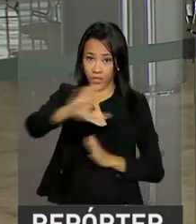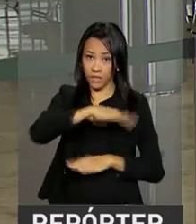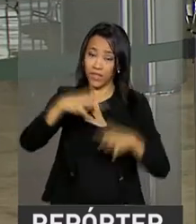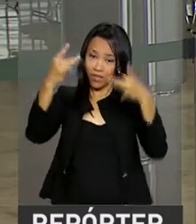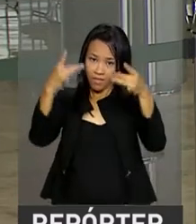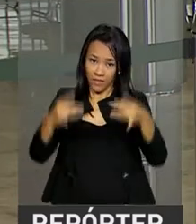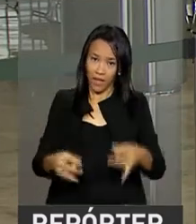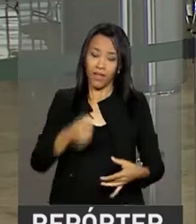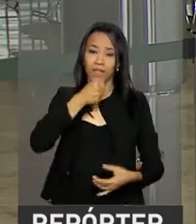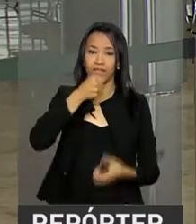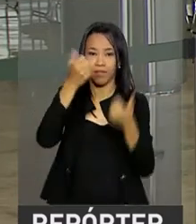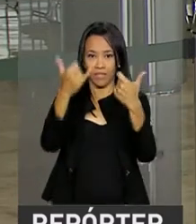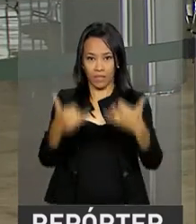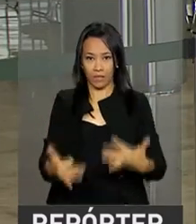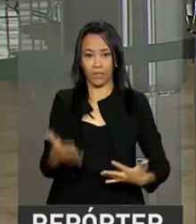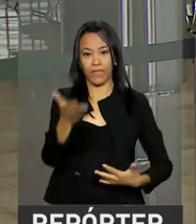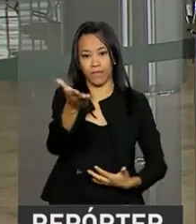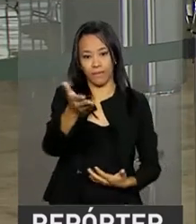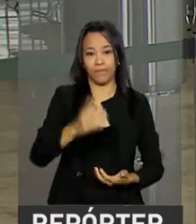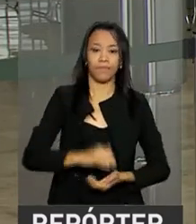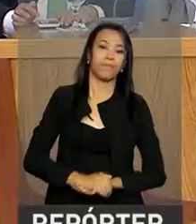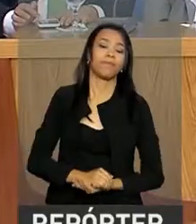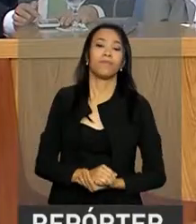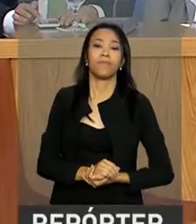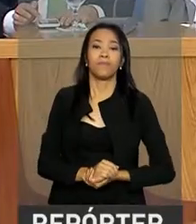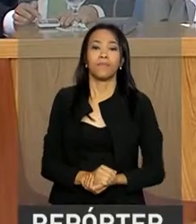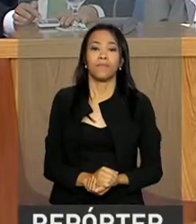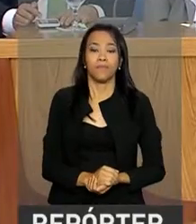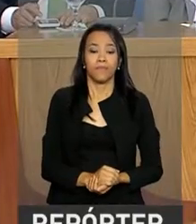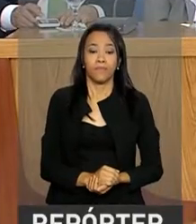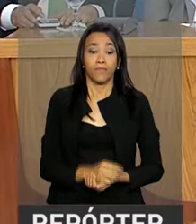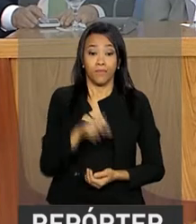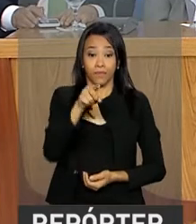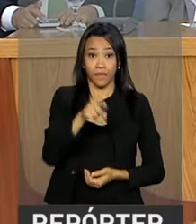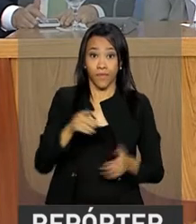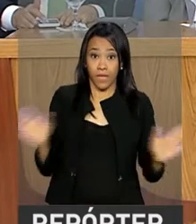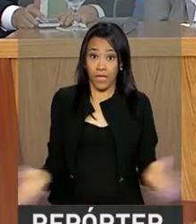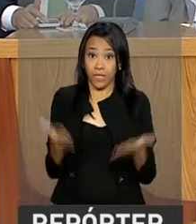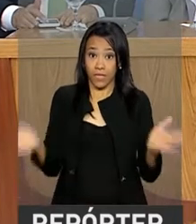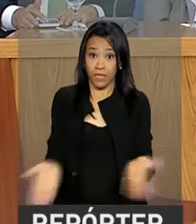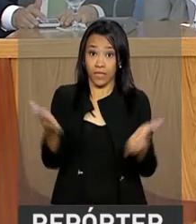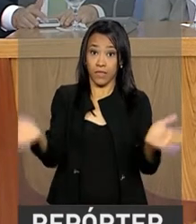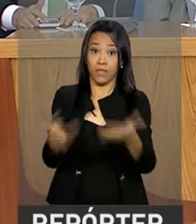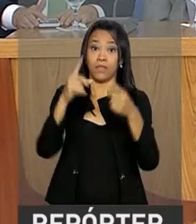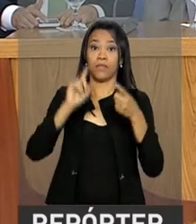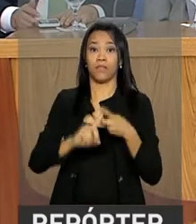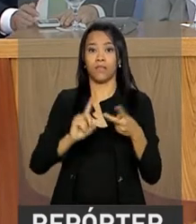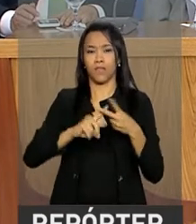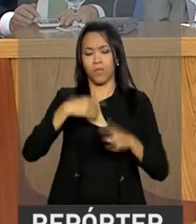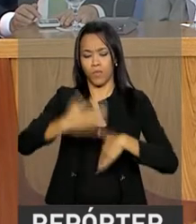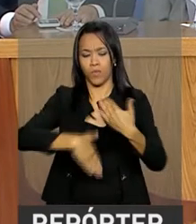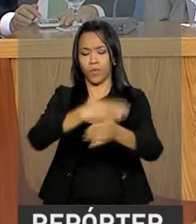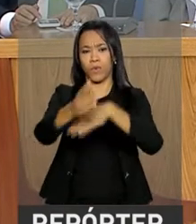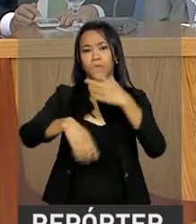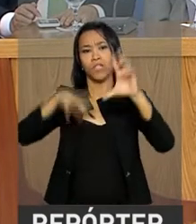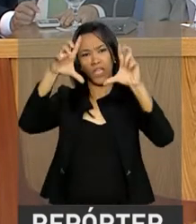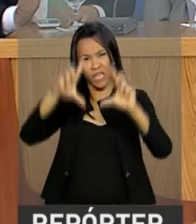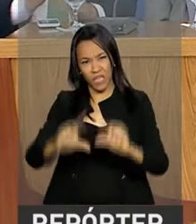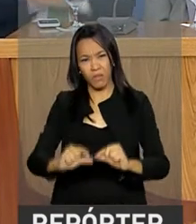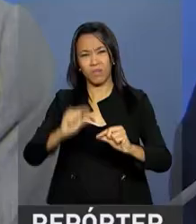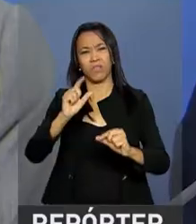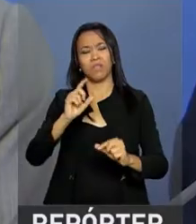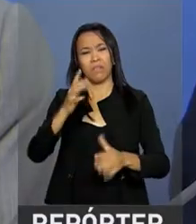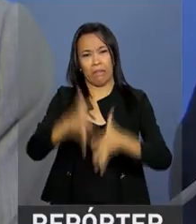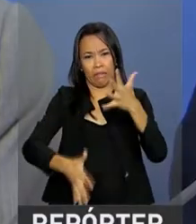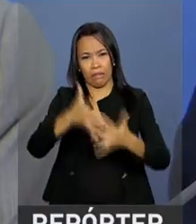detalhes na reportagem de paulo la sálvia crescimento produtividade e desburocratização este é um